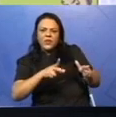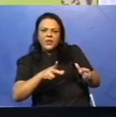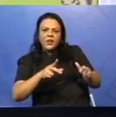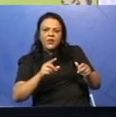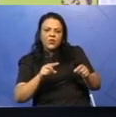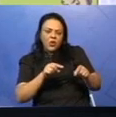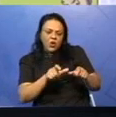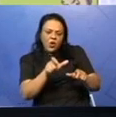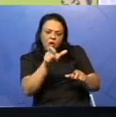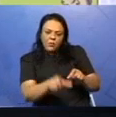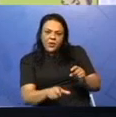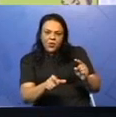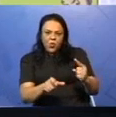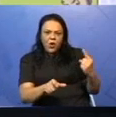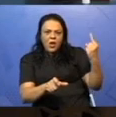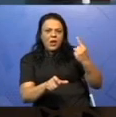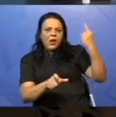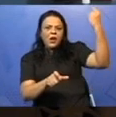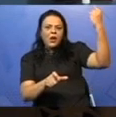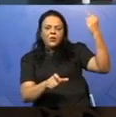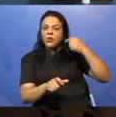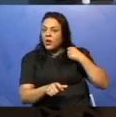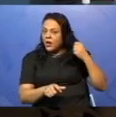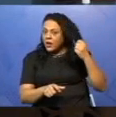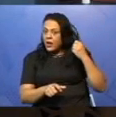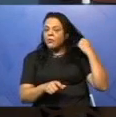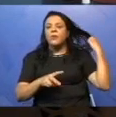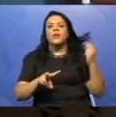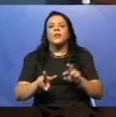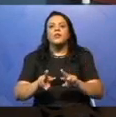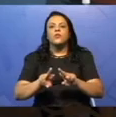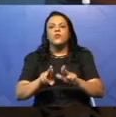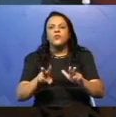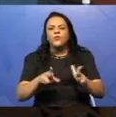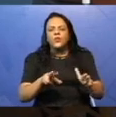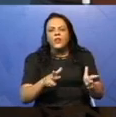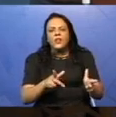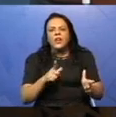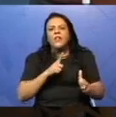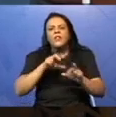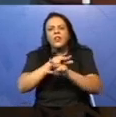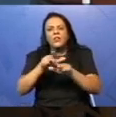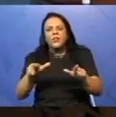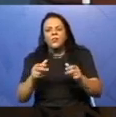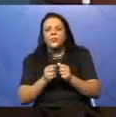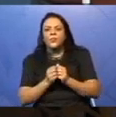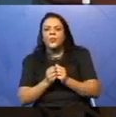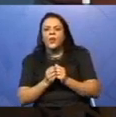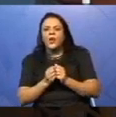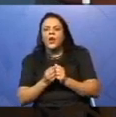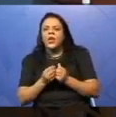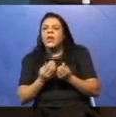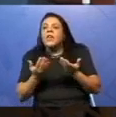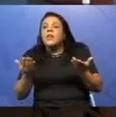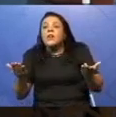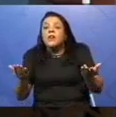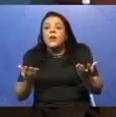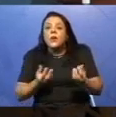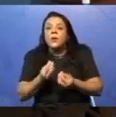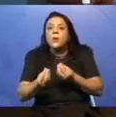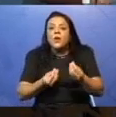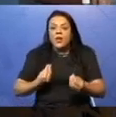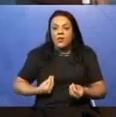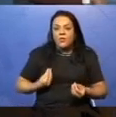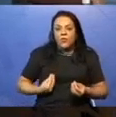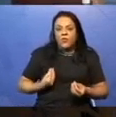uma variedade, tem uma variabilidade. E quem que vai sobreviver na natureza? O mais apto. Um exemplo